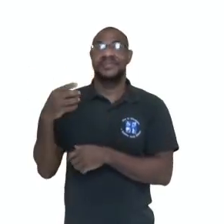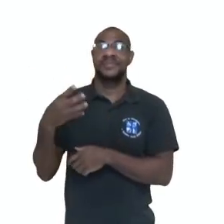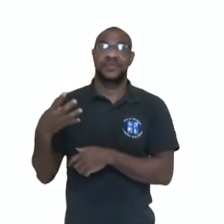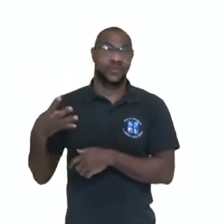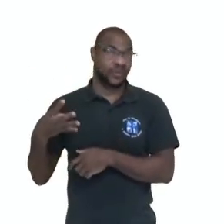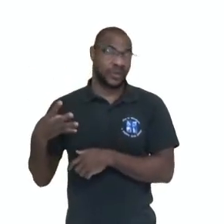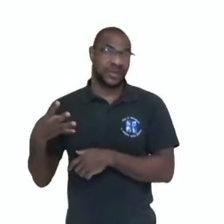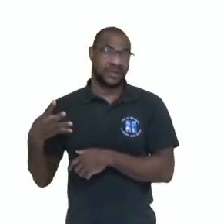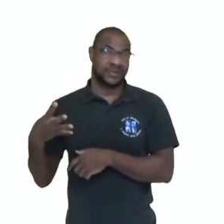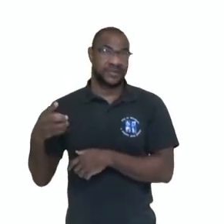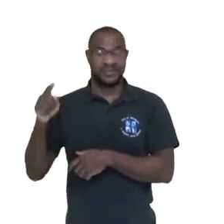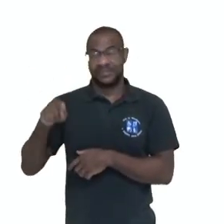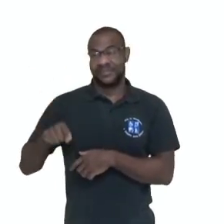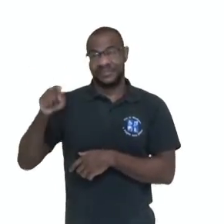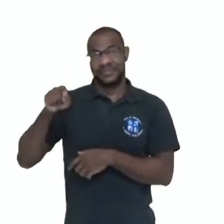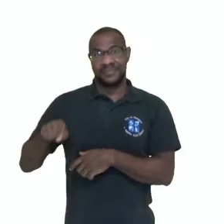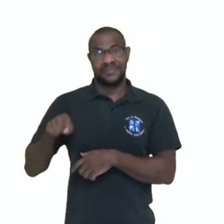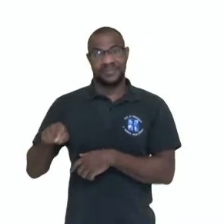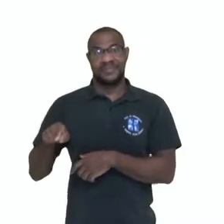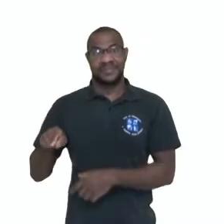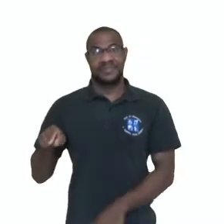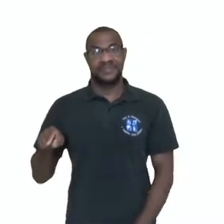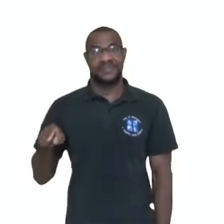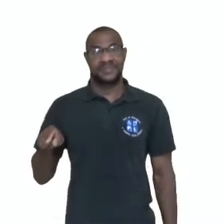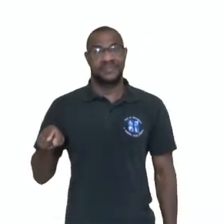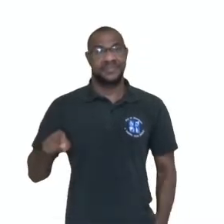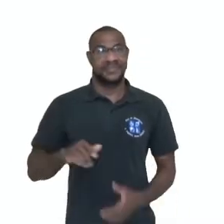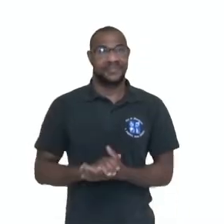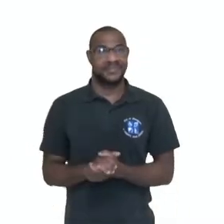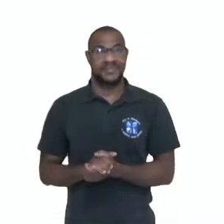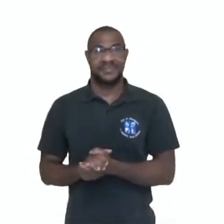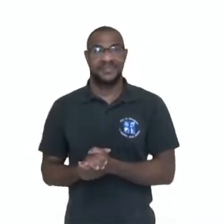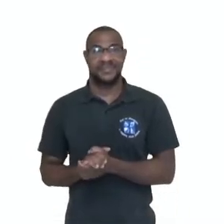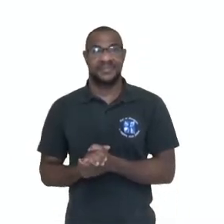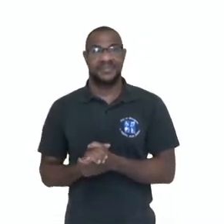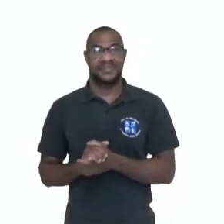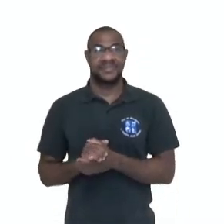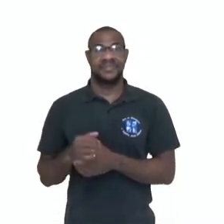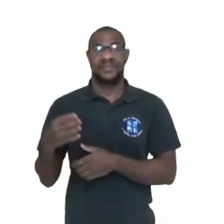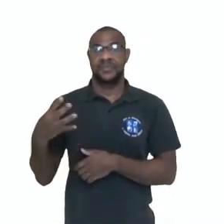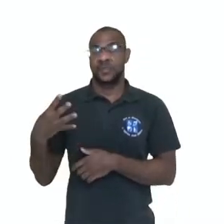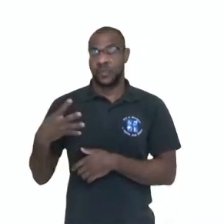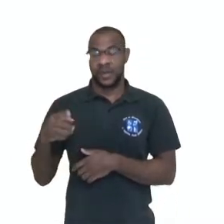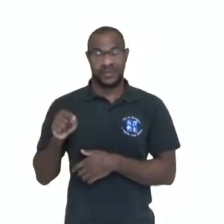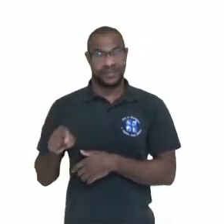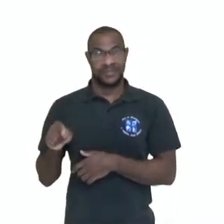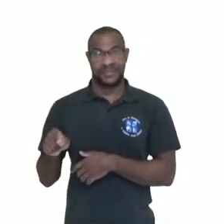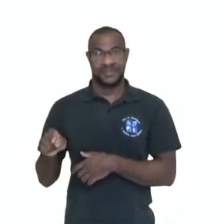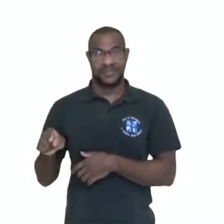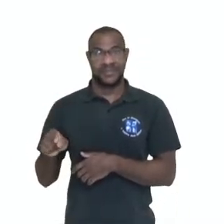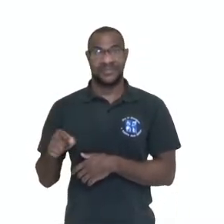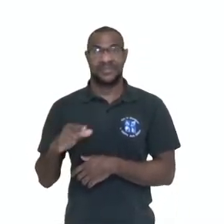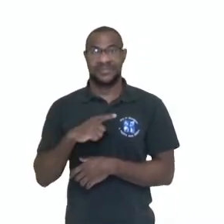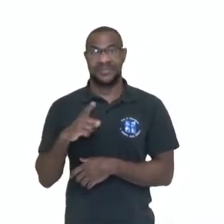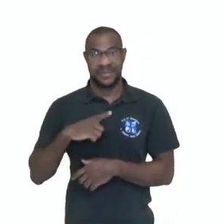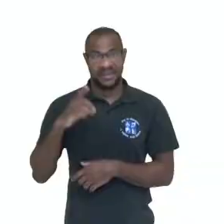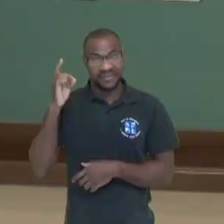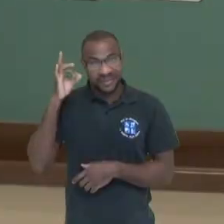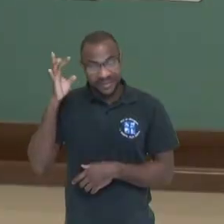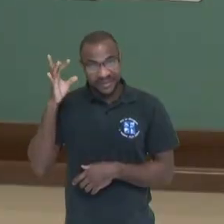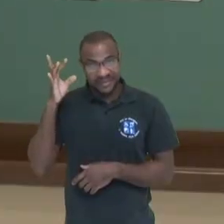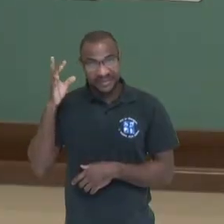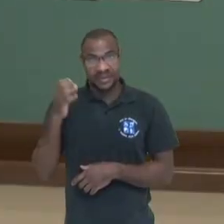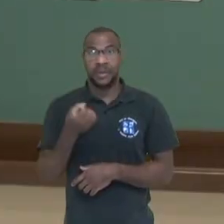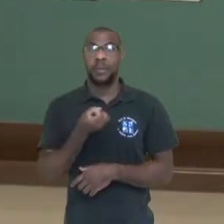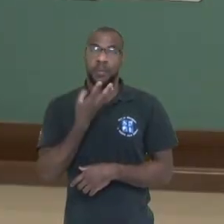você analisou pelos sinais, o primeiro positivo e o segundo negativo, quarto quadrante. Se você tem essa facilidade,